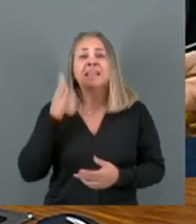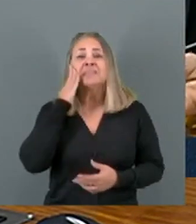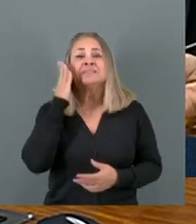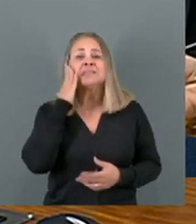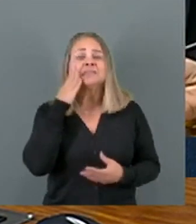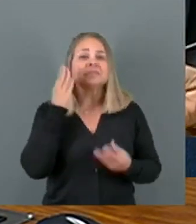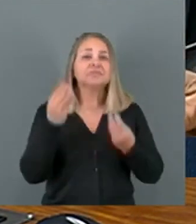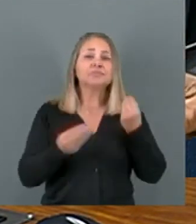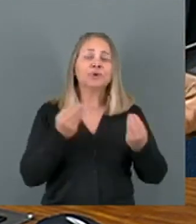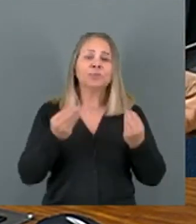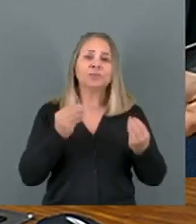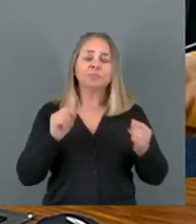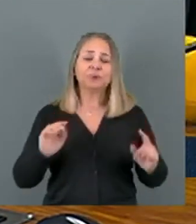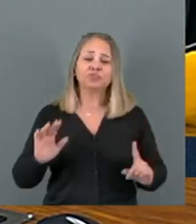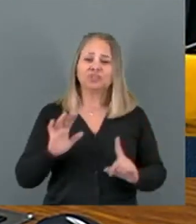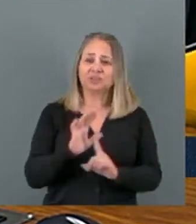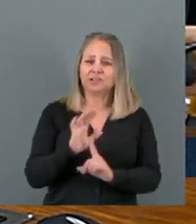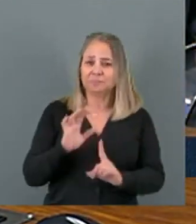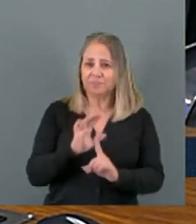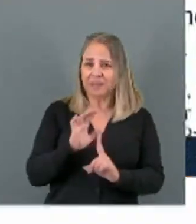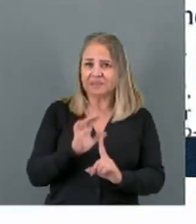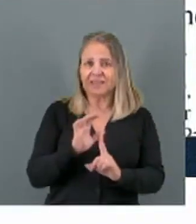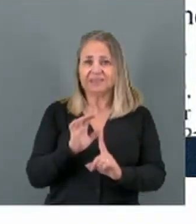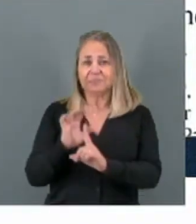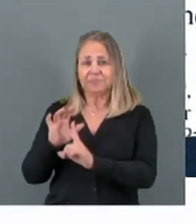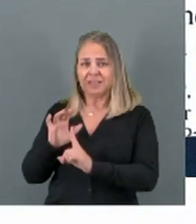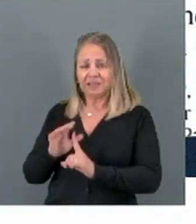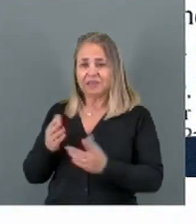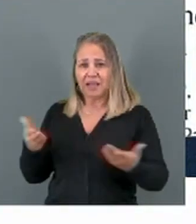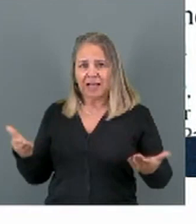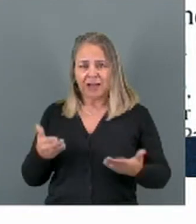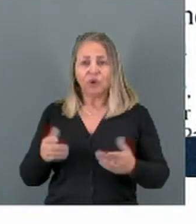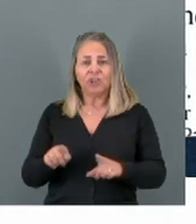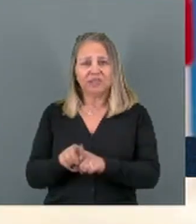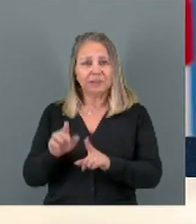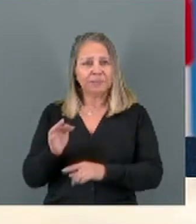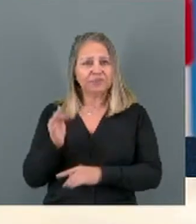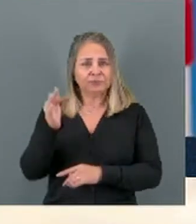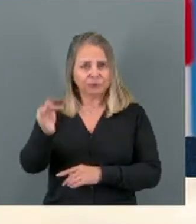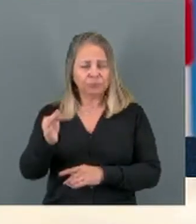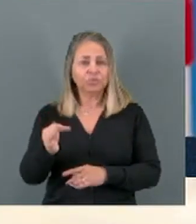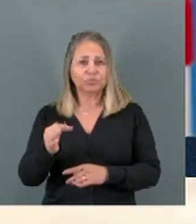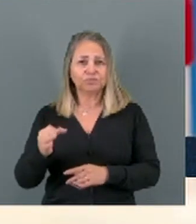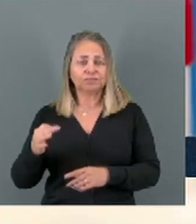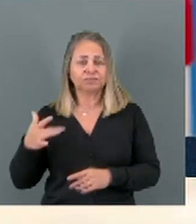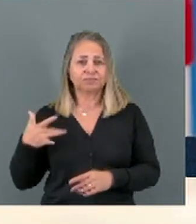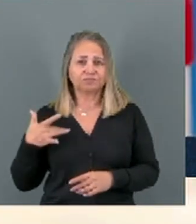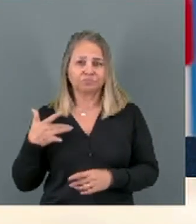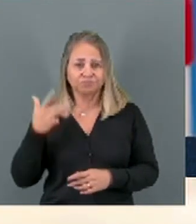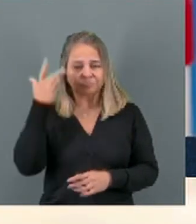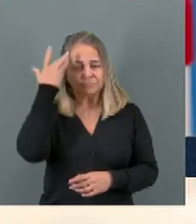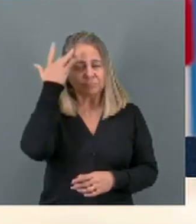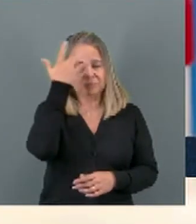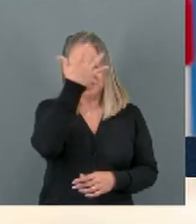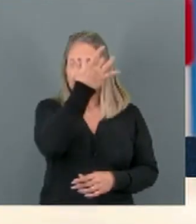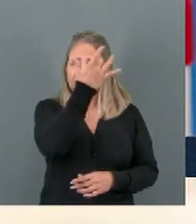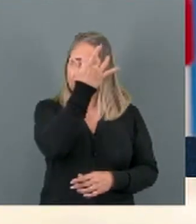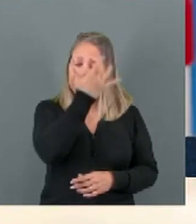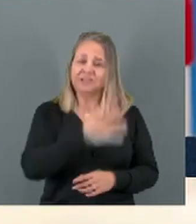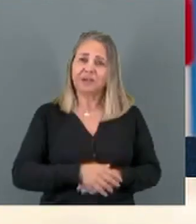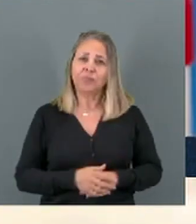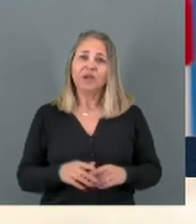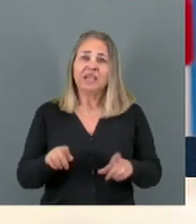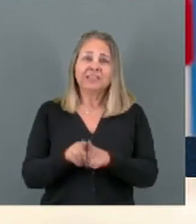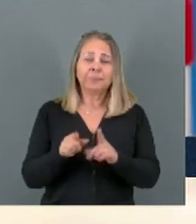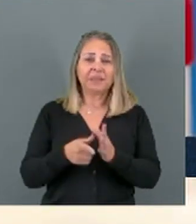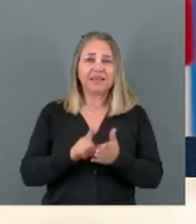pode impactar, está impactando no momento e mais futuramente também na saúde mental das pessoas. A gente, mesmo antes da pandemia,